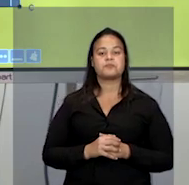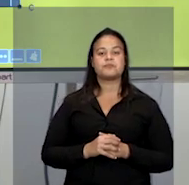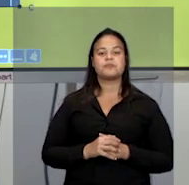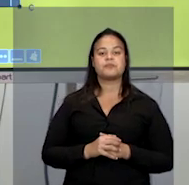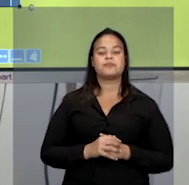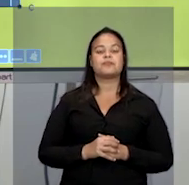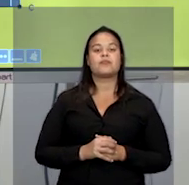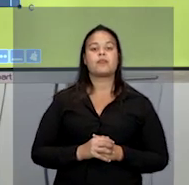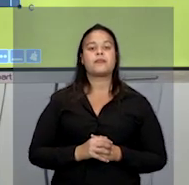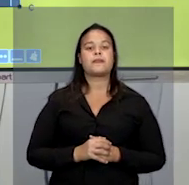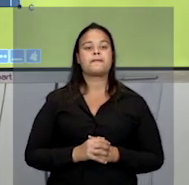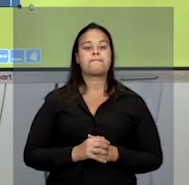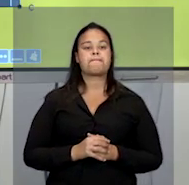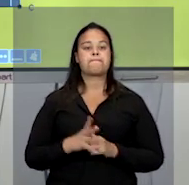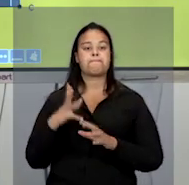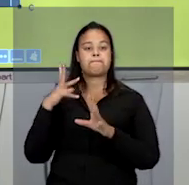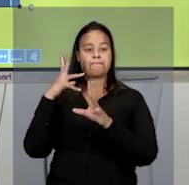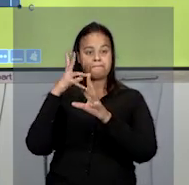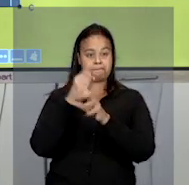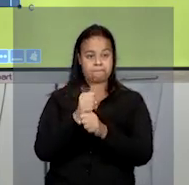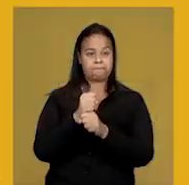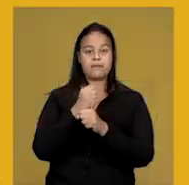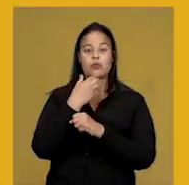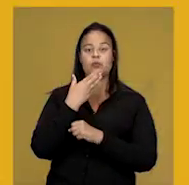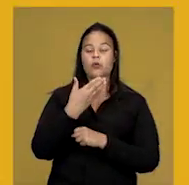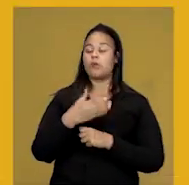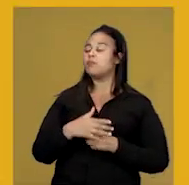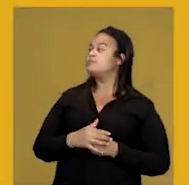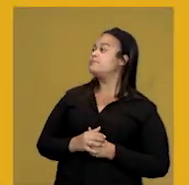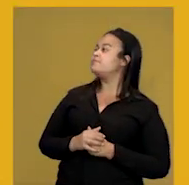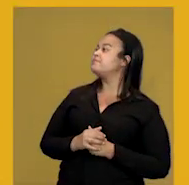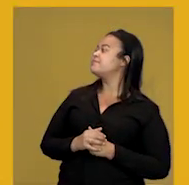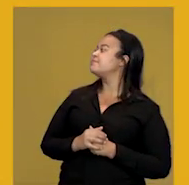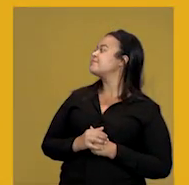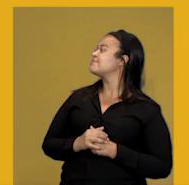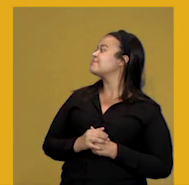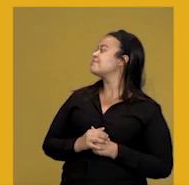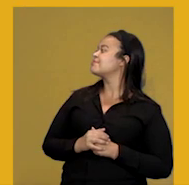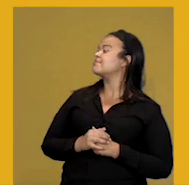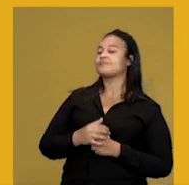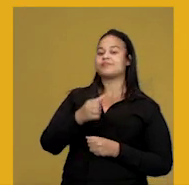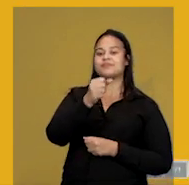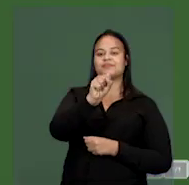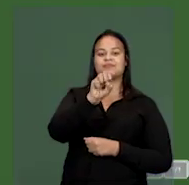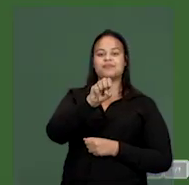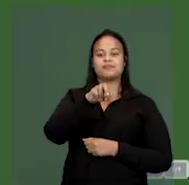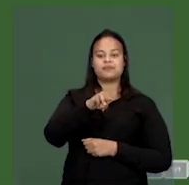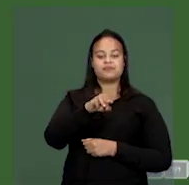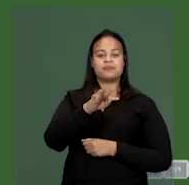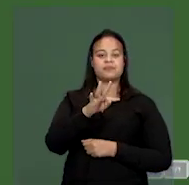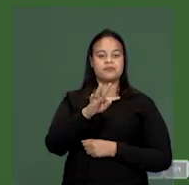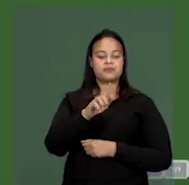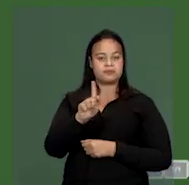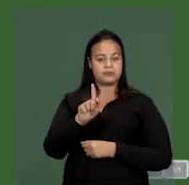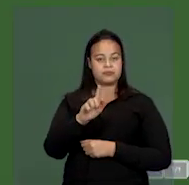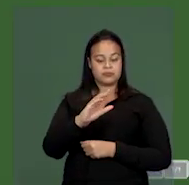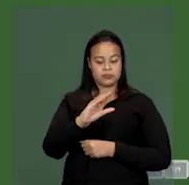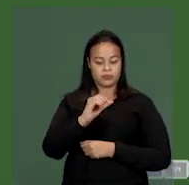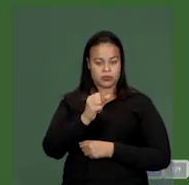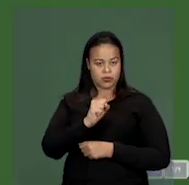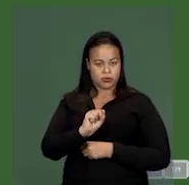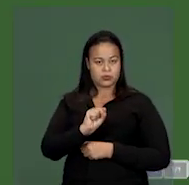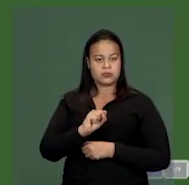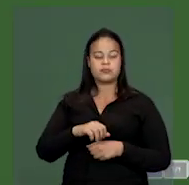Então vamos para os cálculos, né? Então nós temos seno, cosseno e tangente. Então vou calcular